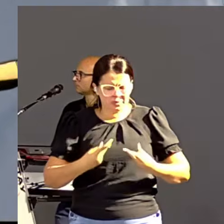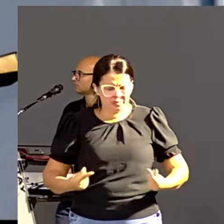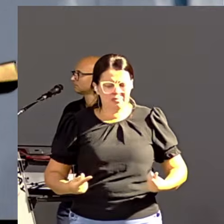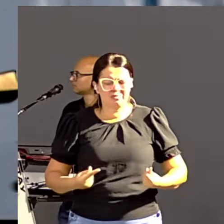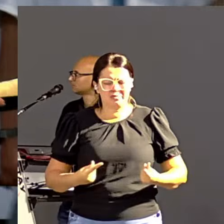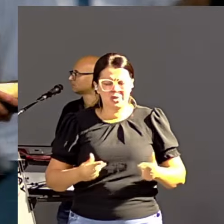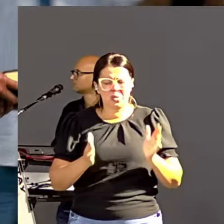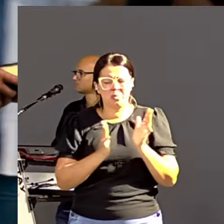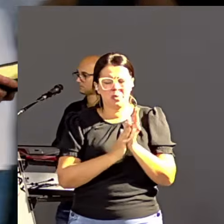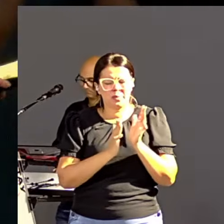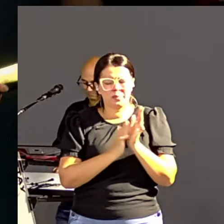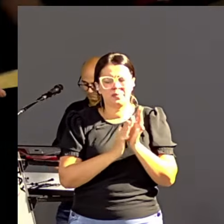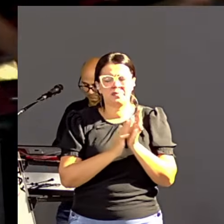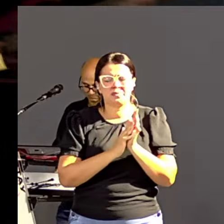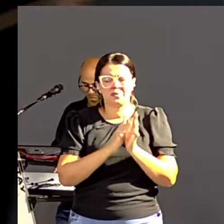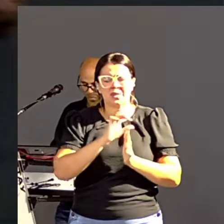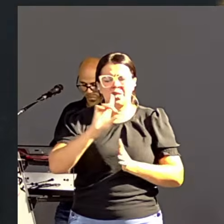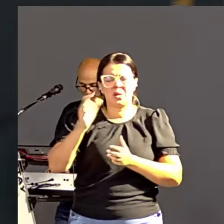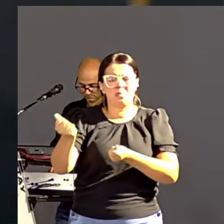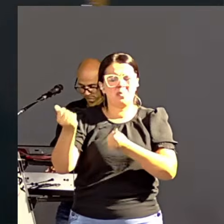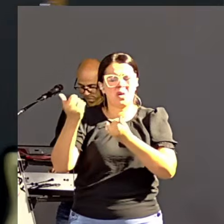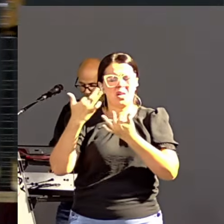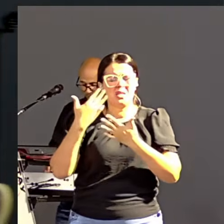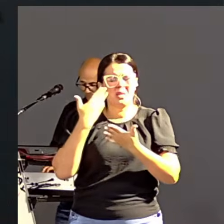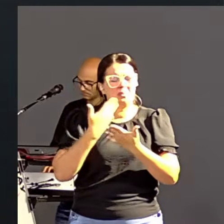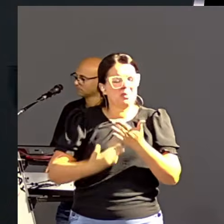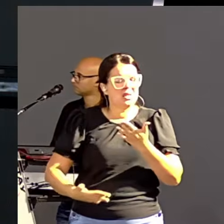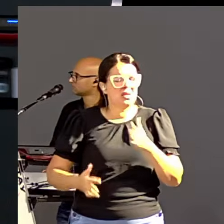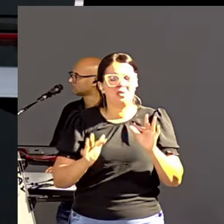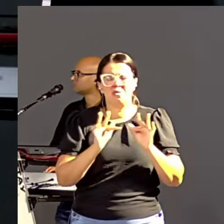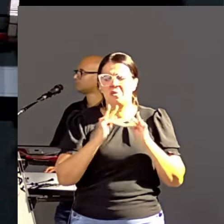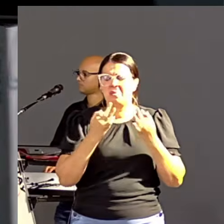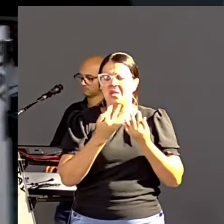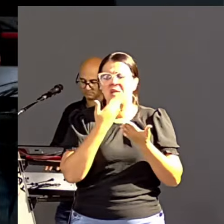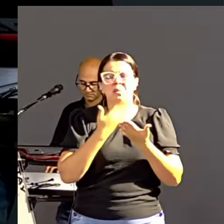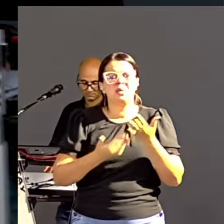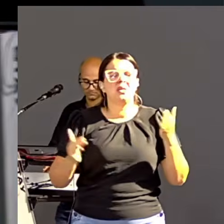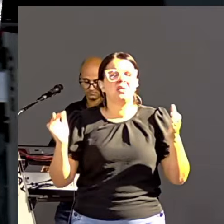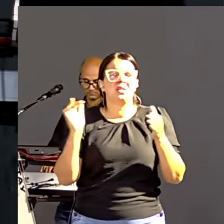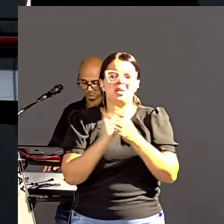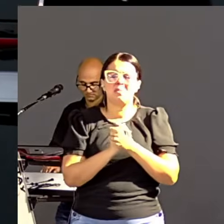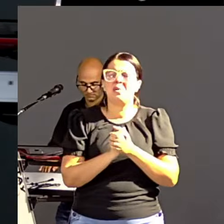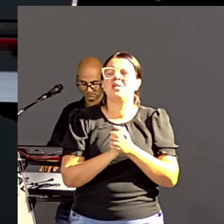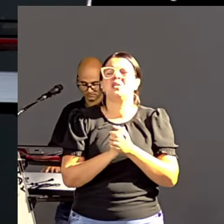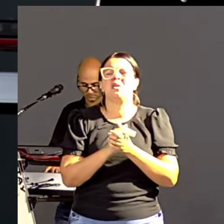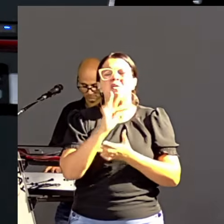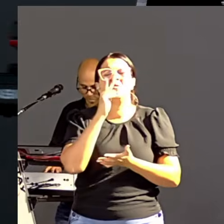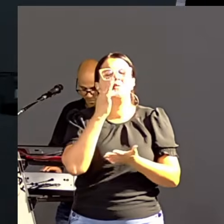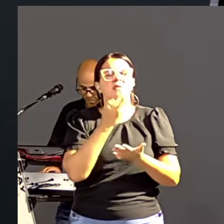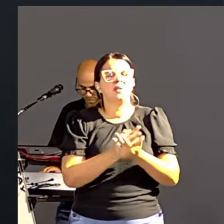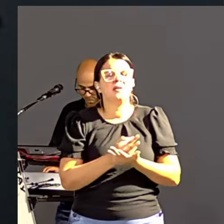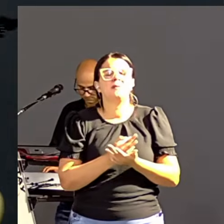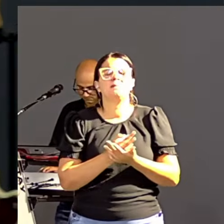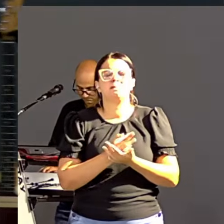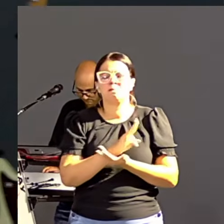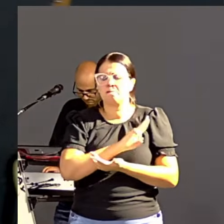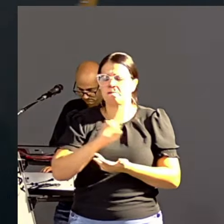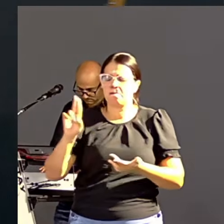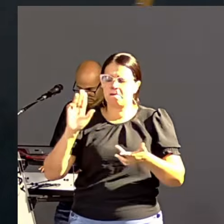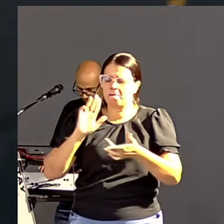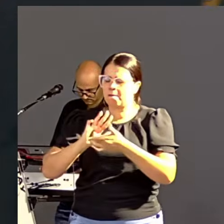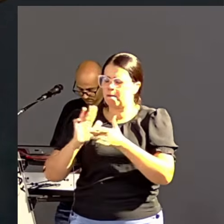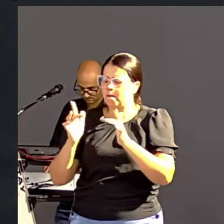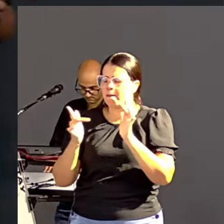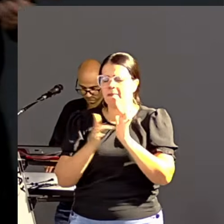o propósito, perdeu a bênção, perdeu a família, perdeu o casamento, perdeu a fé. No nome de